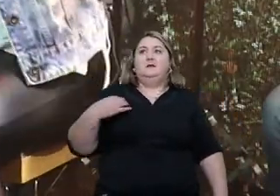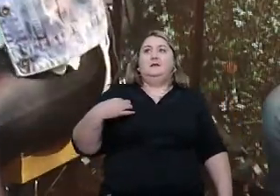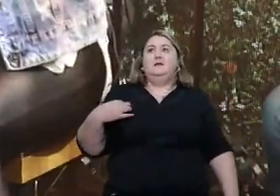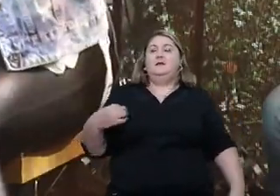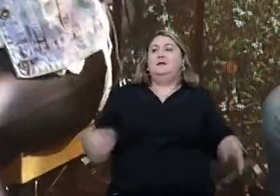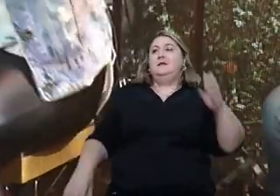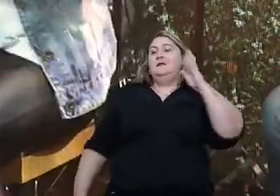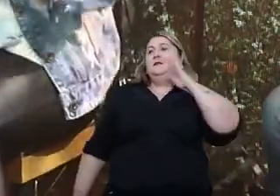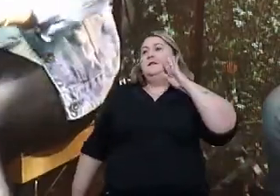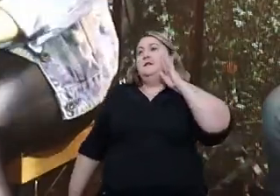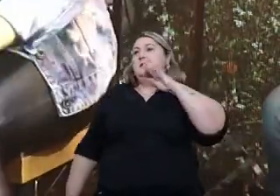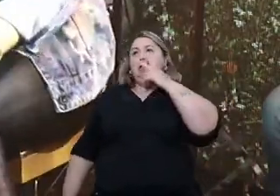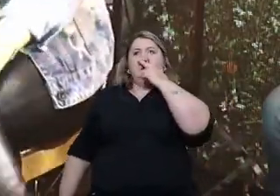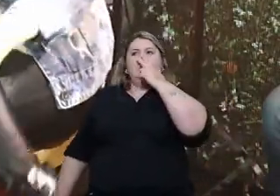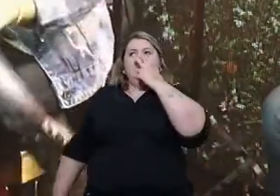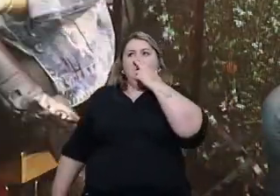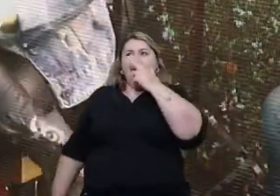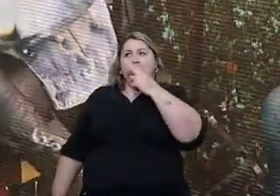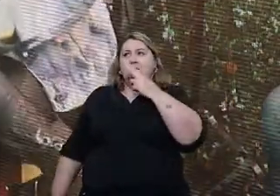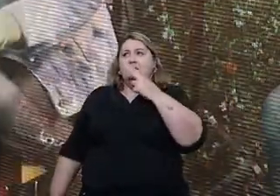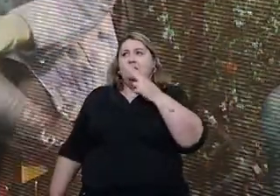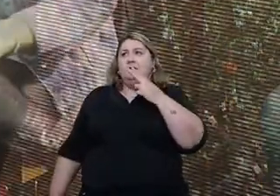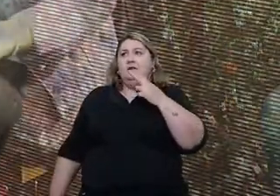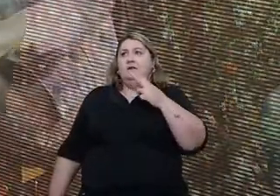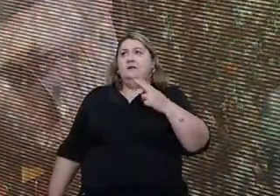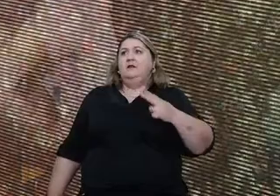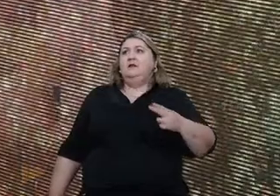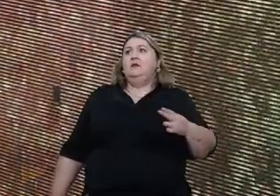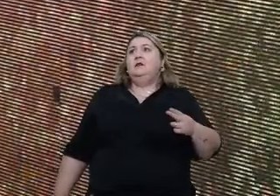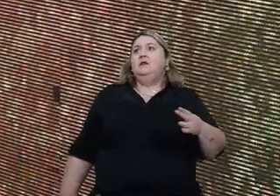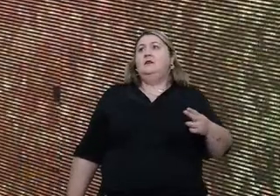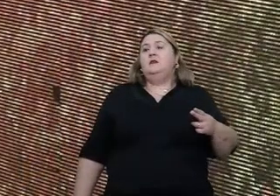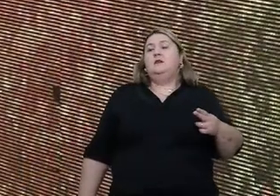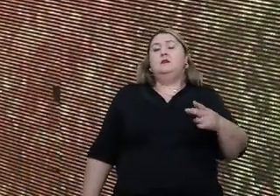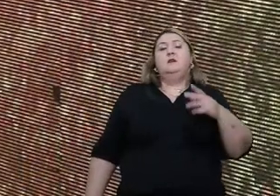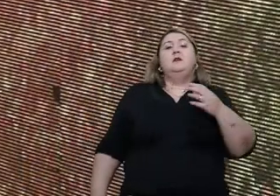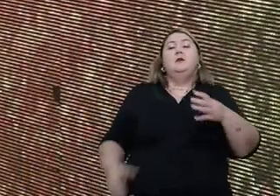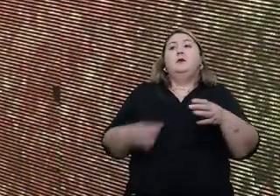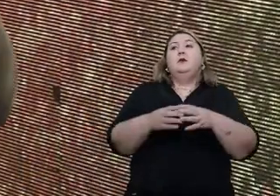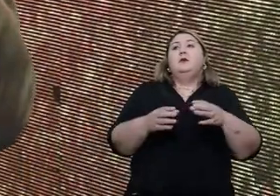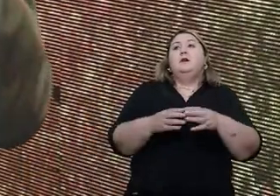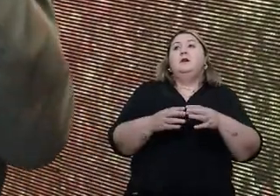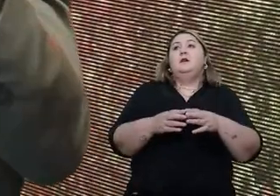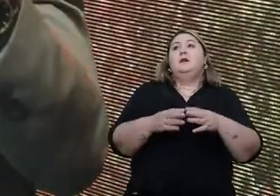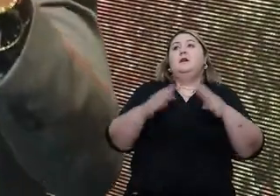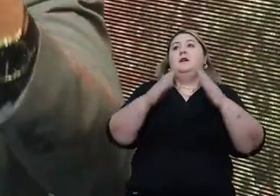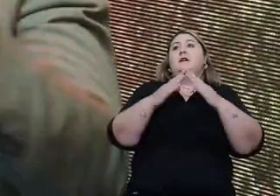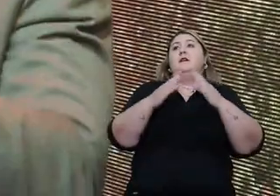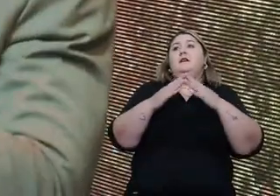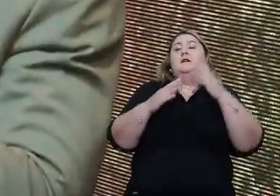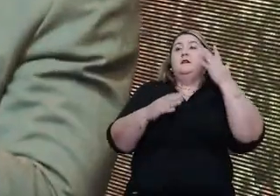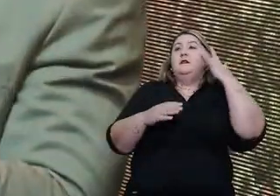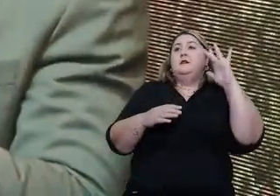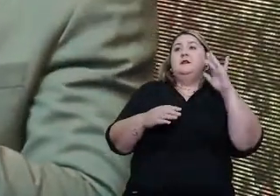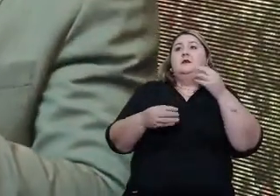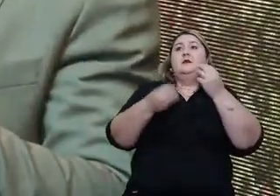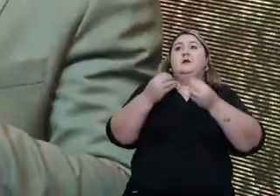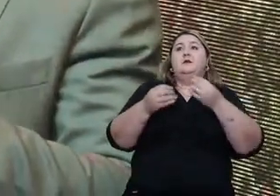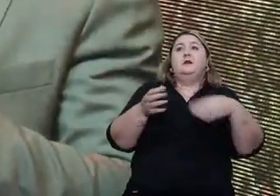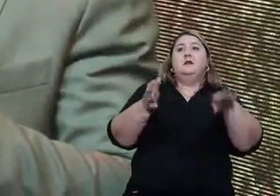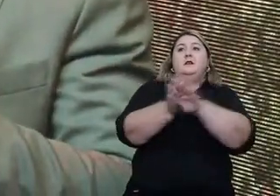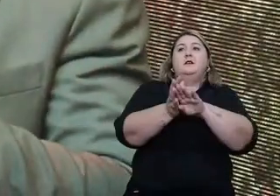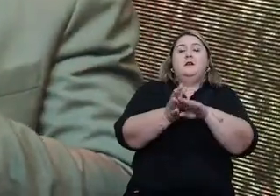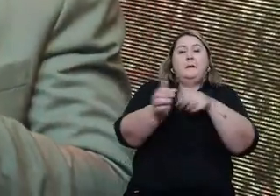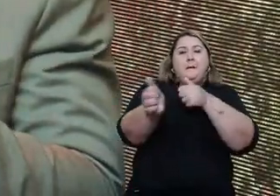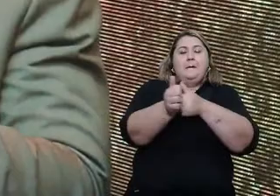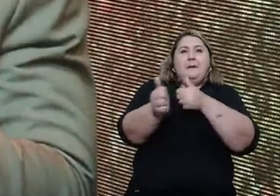Muito legal, é muito parecido o timbre, é né? Muito parecido mesmo. A galera tá aí em a casa, quem sabe não chega da forma que chega aqui. Mas eu que